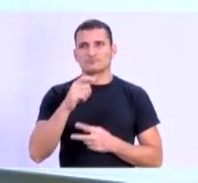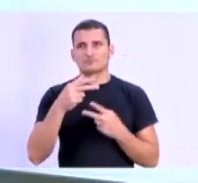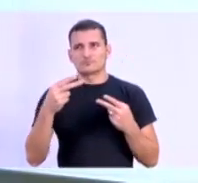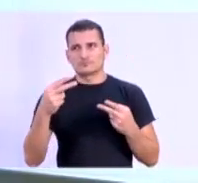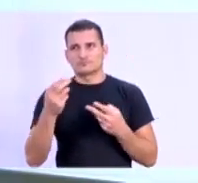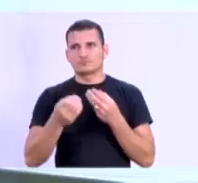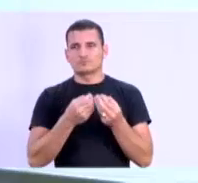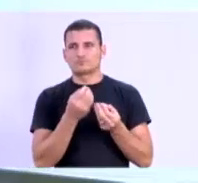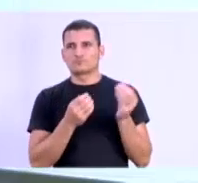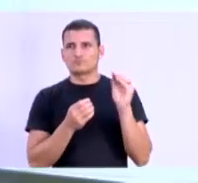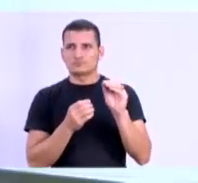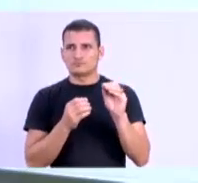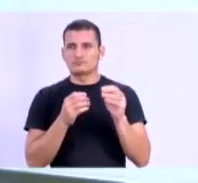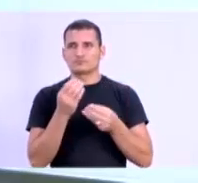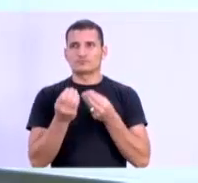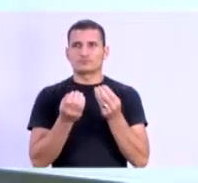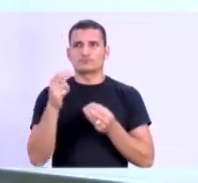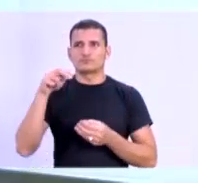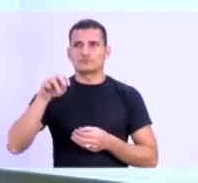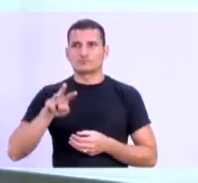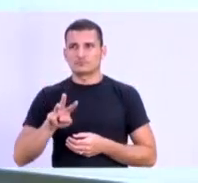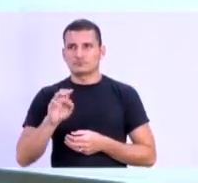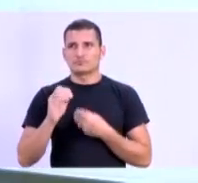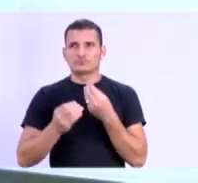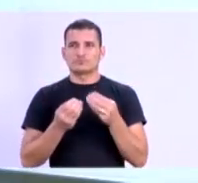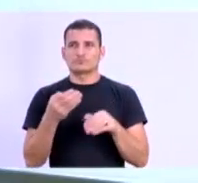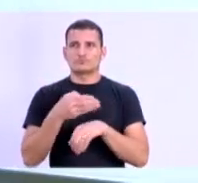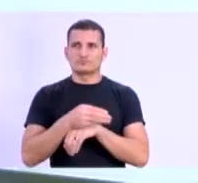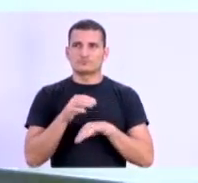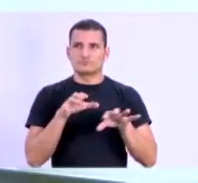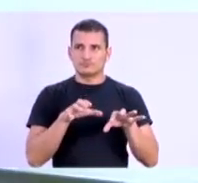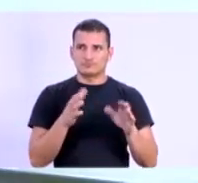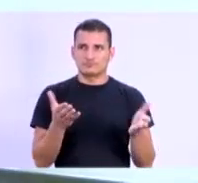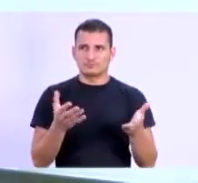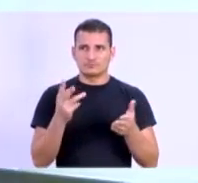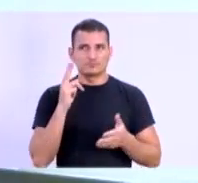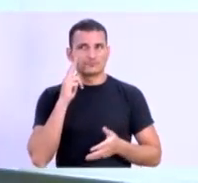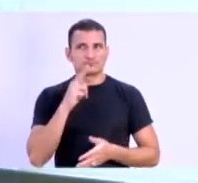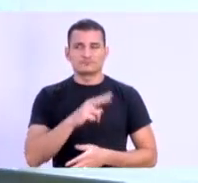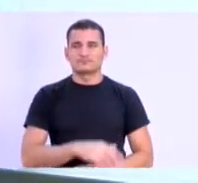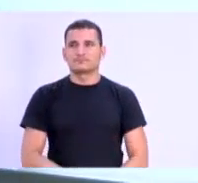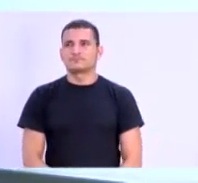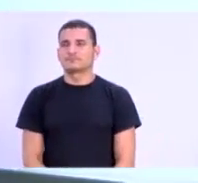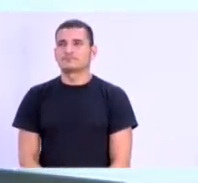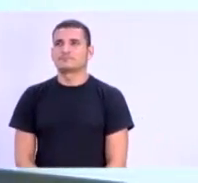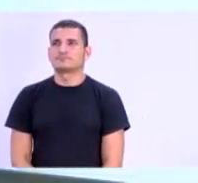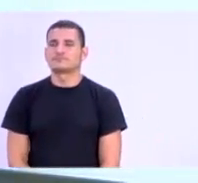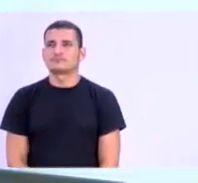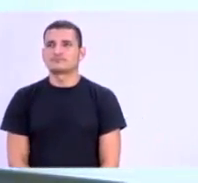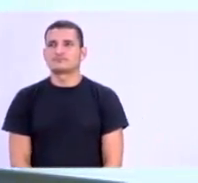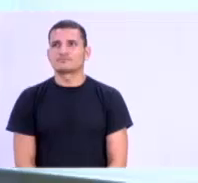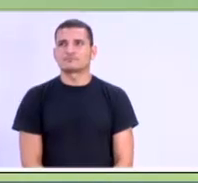declarar, como instanciar, como acessar as características. A gente vai ver isso agora, tá? Continuando,